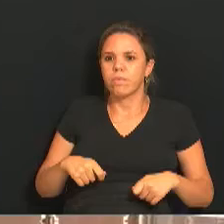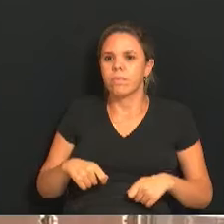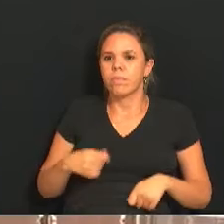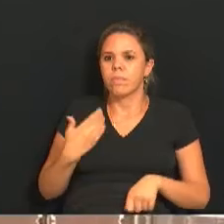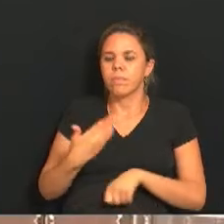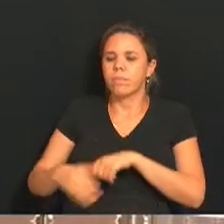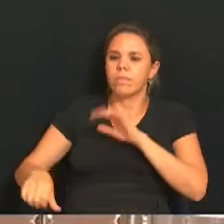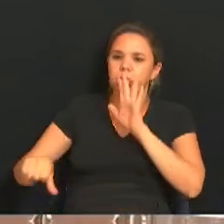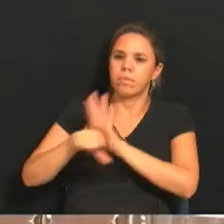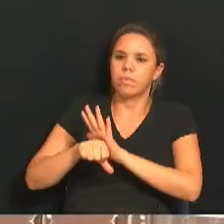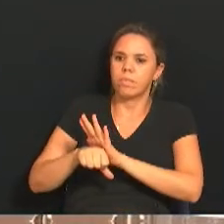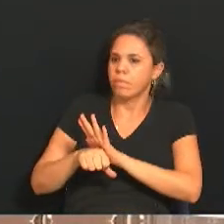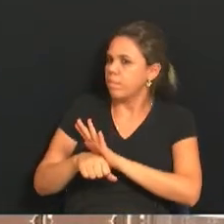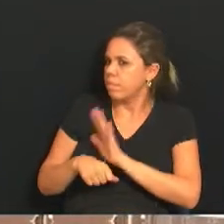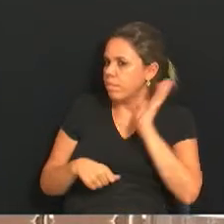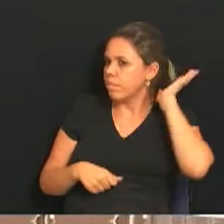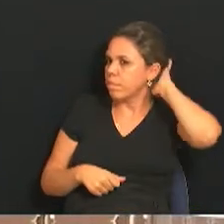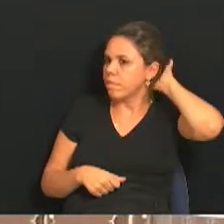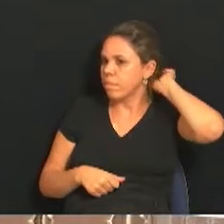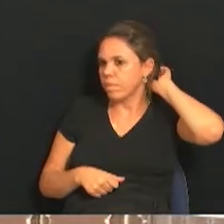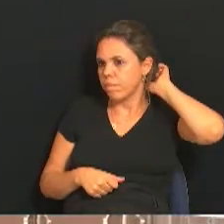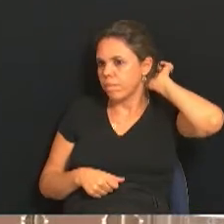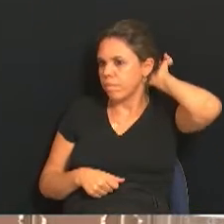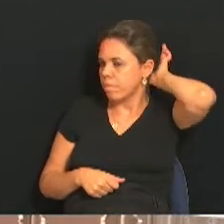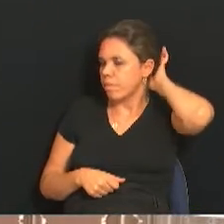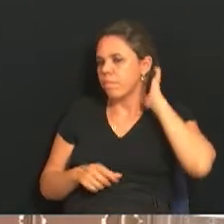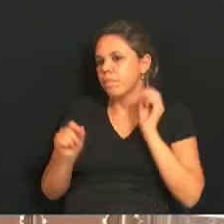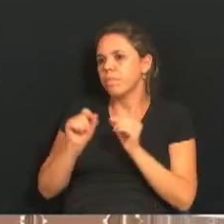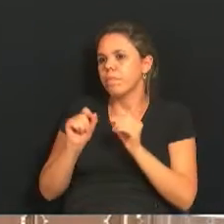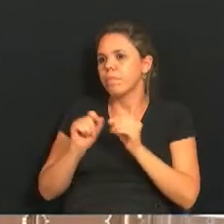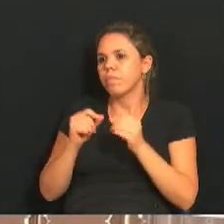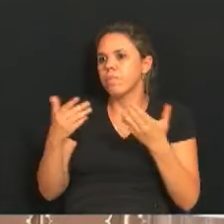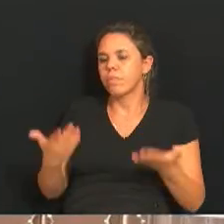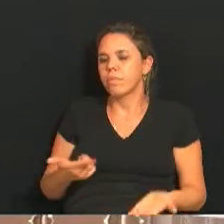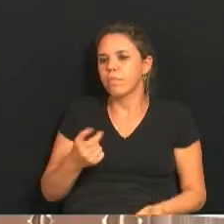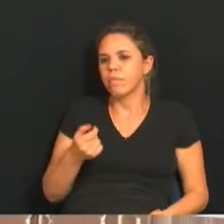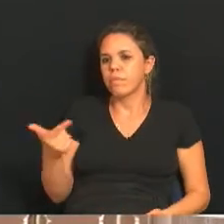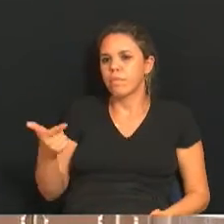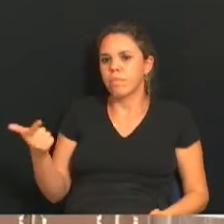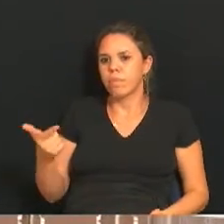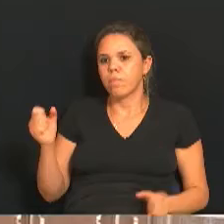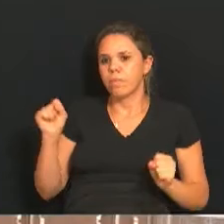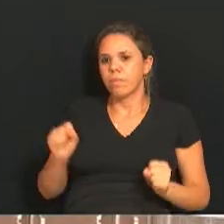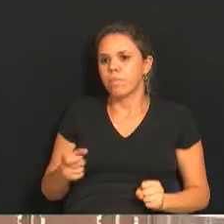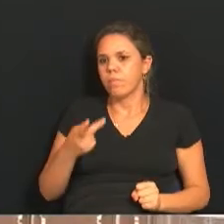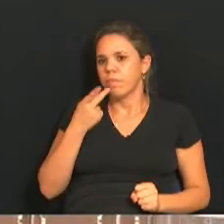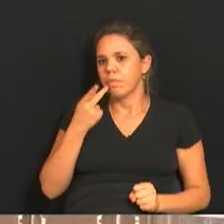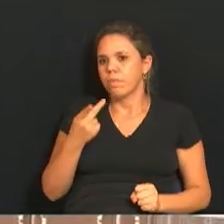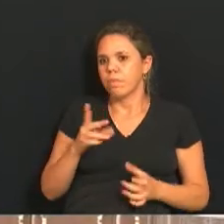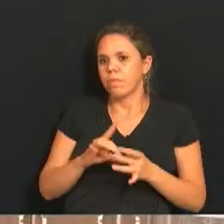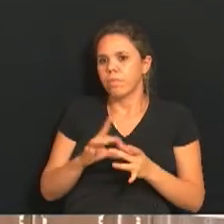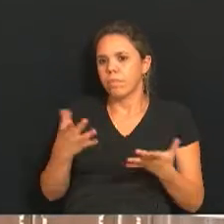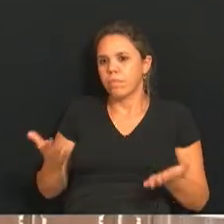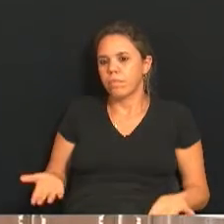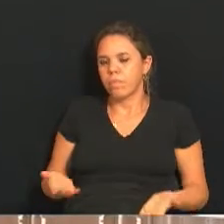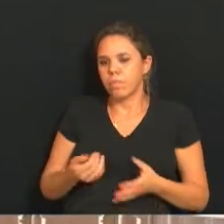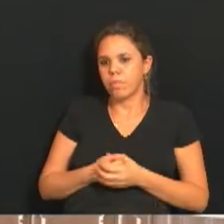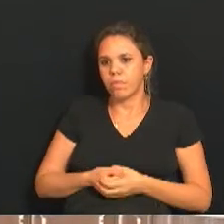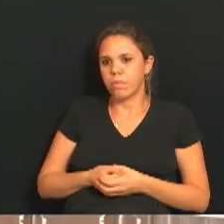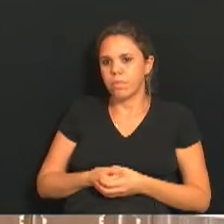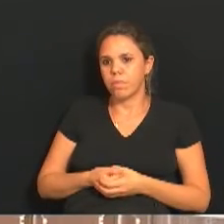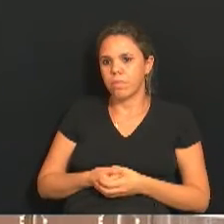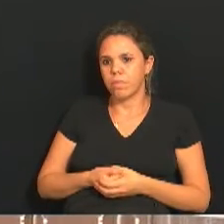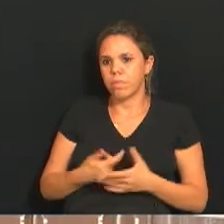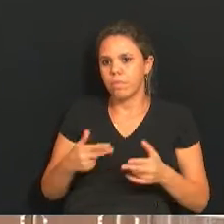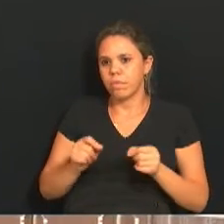crime. Então, isso, a gente vai fazer o quê? Em 2012, a gente podia falar assim, deixa como é que está para ver como é que fica? Não, alguma coisa tem que